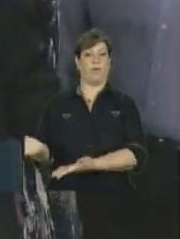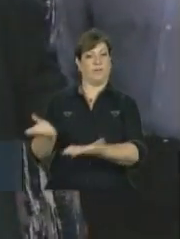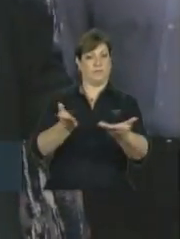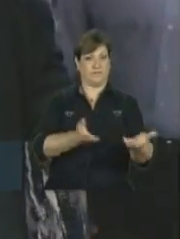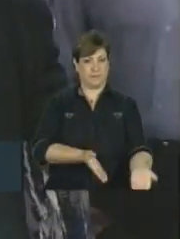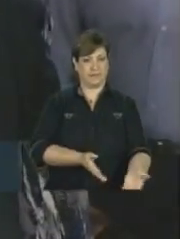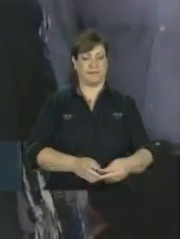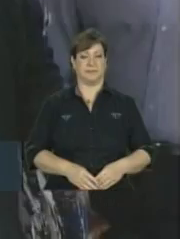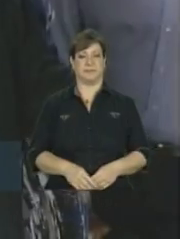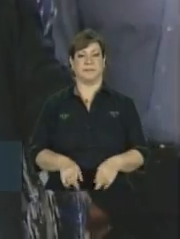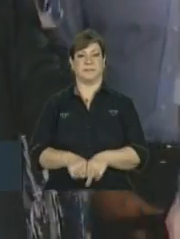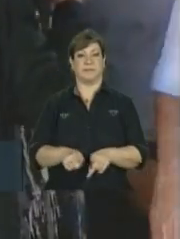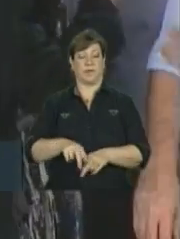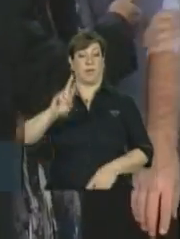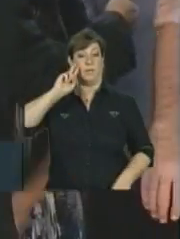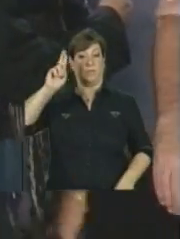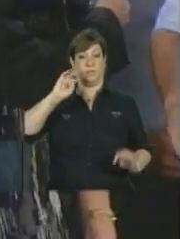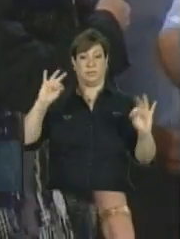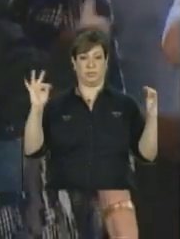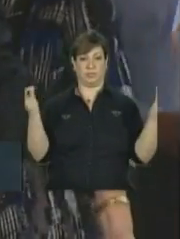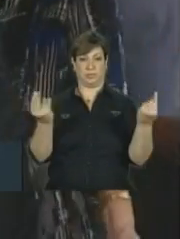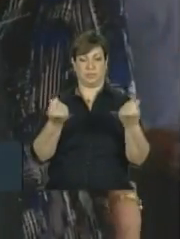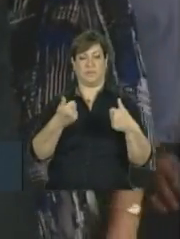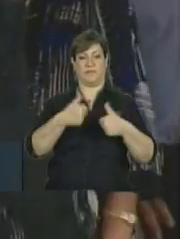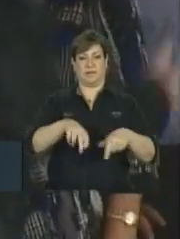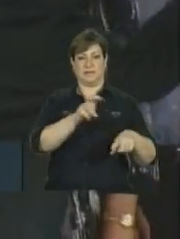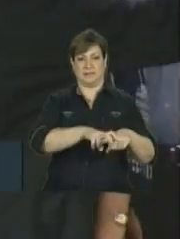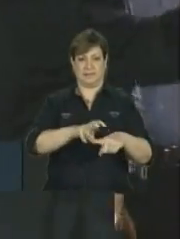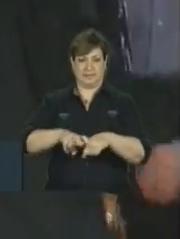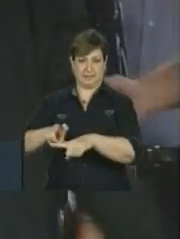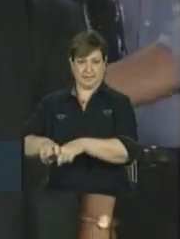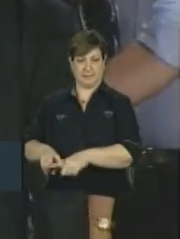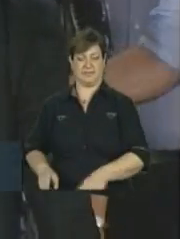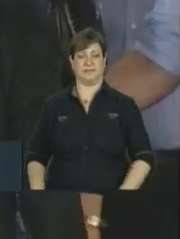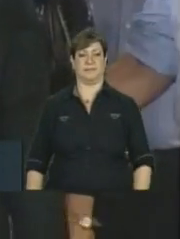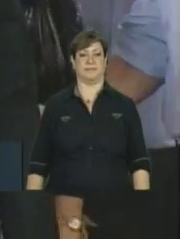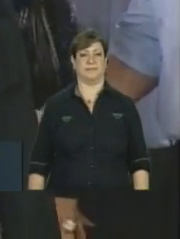Convidamos as autoridades para tomarem assento.